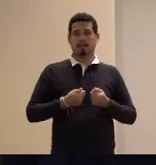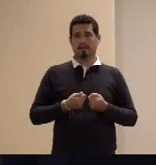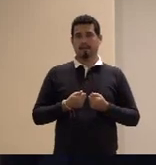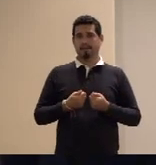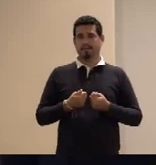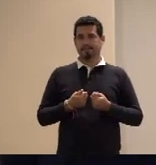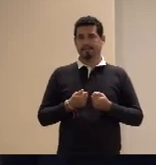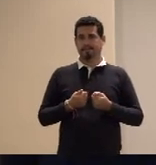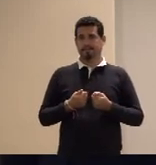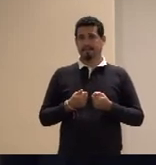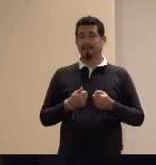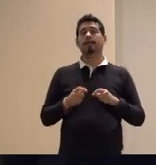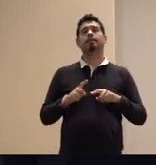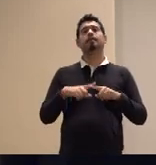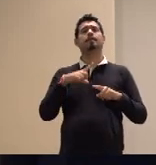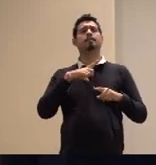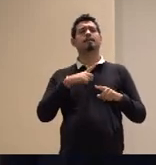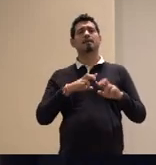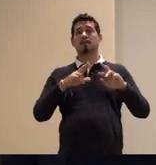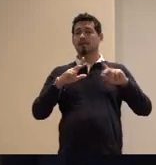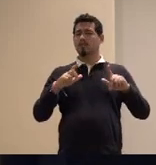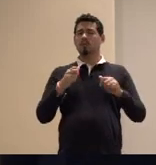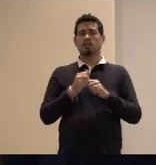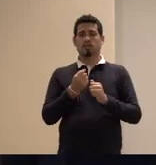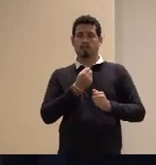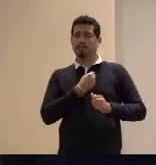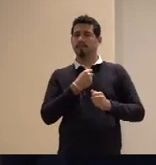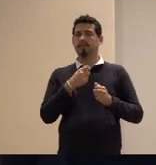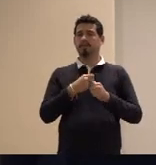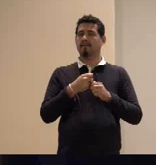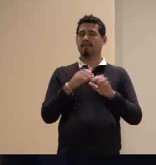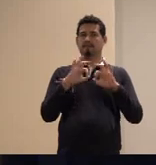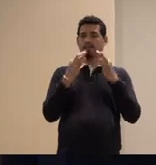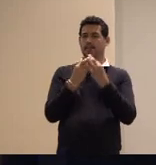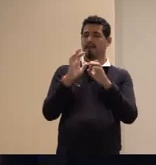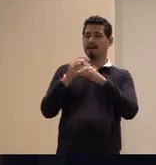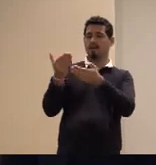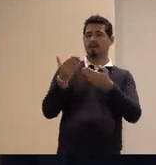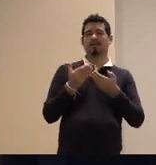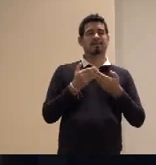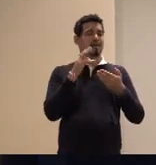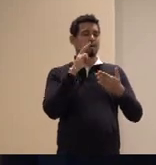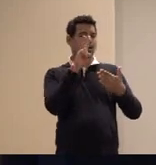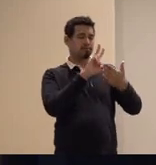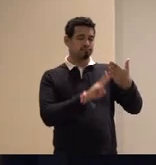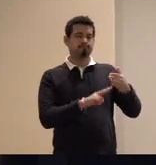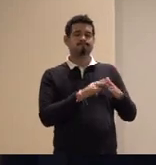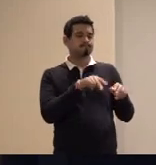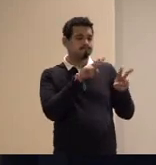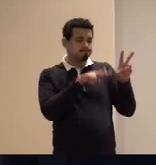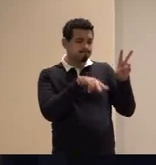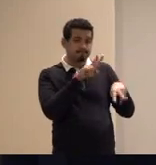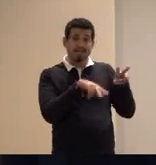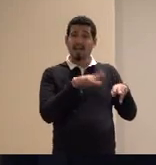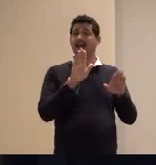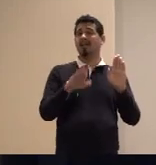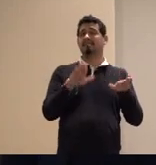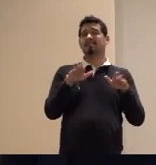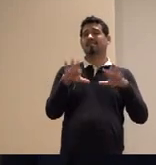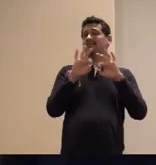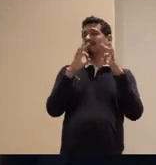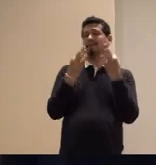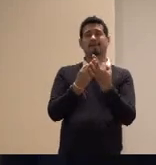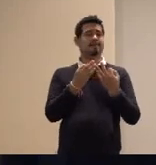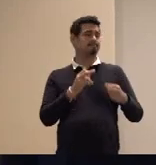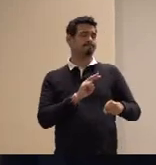Ele engrandece o número de serviços de acolhimento, ele não é acompanhado como ele deveria, a família muitas vezes não é